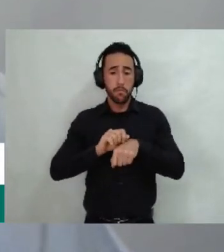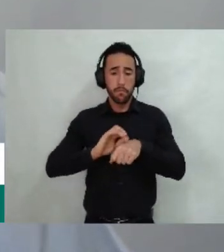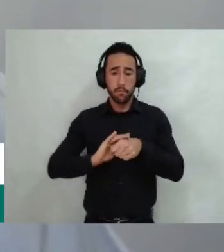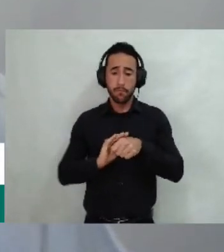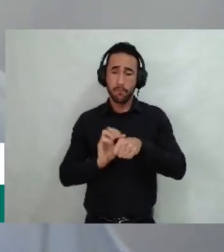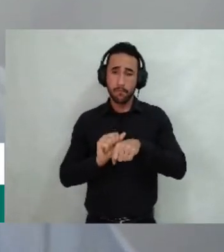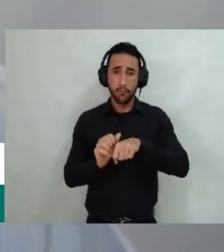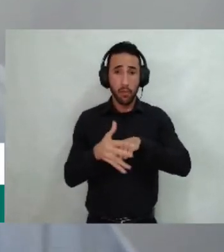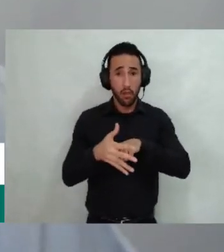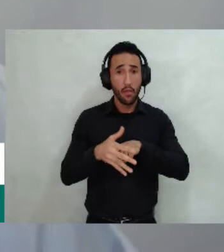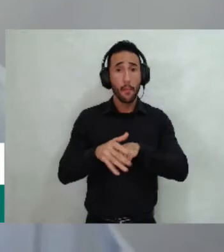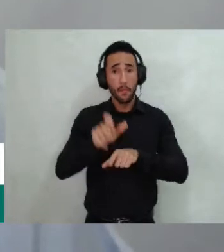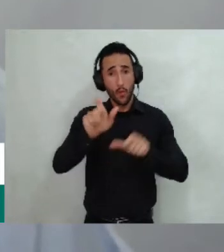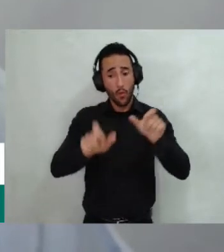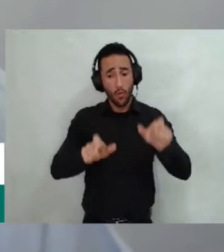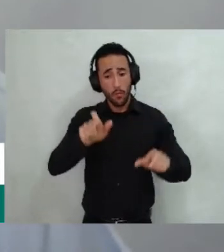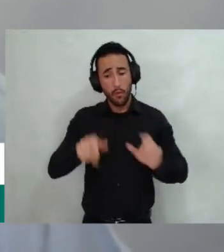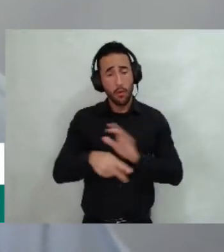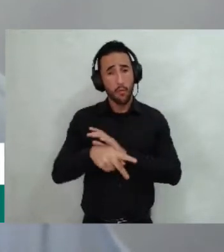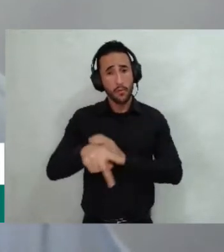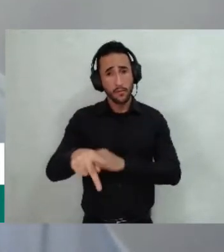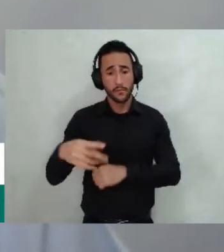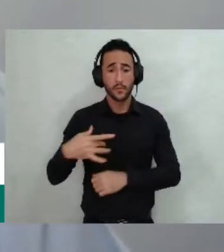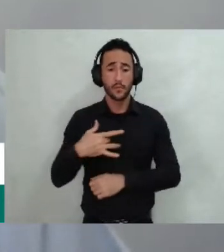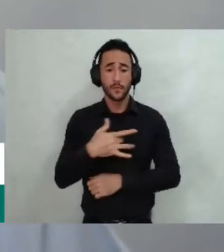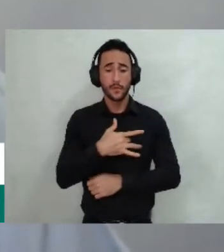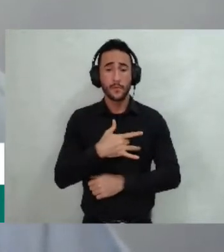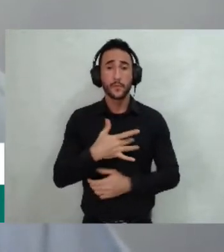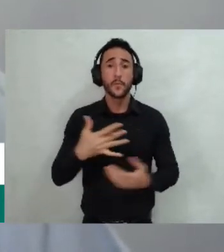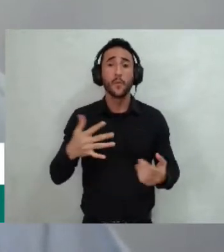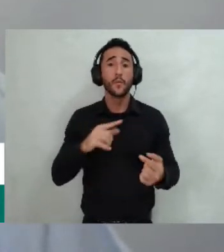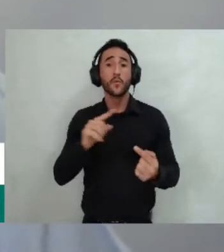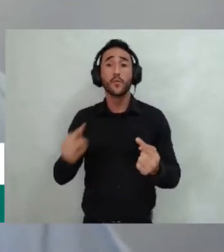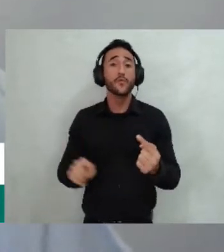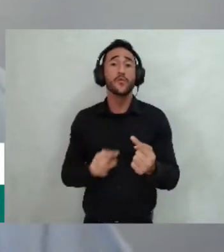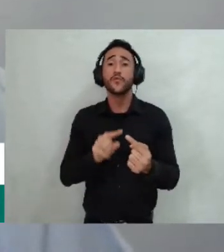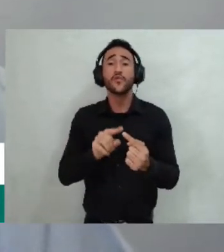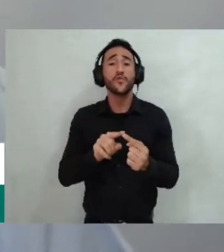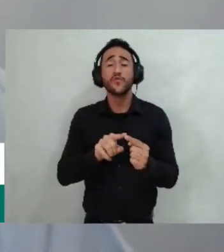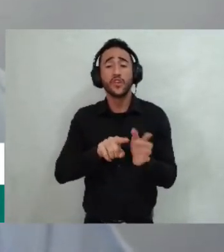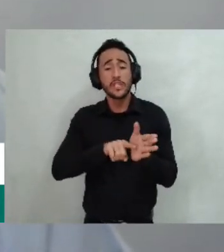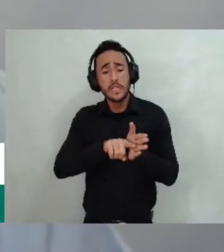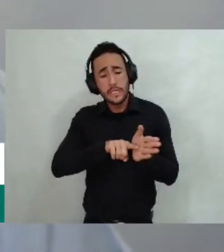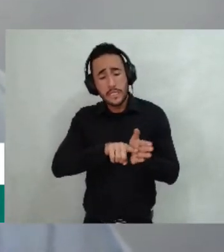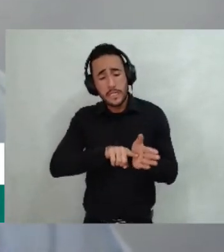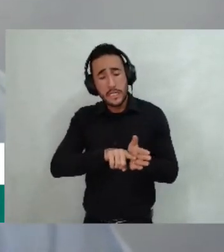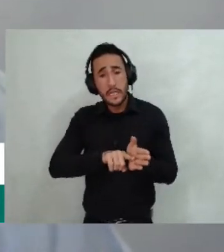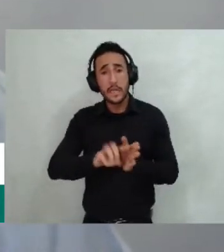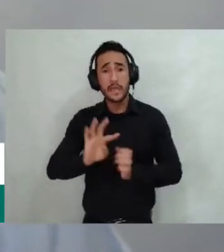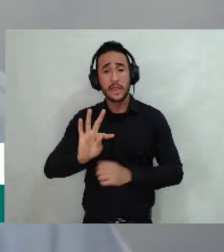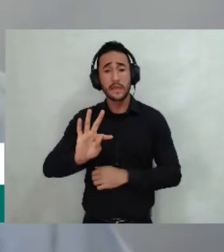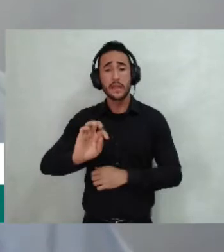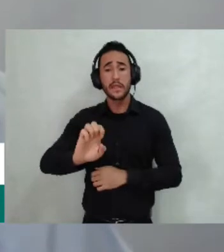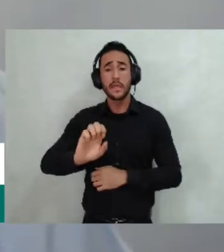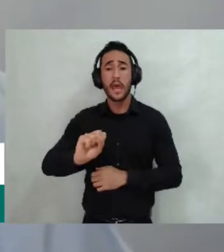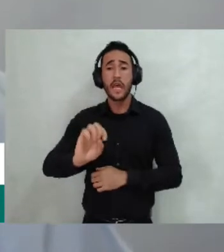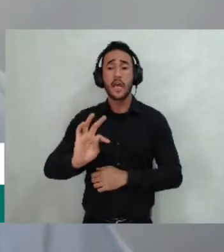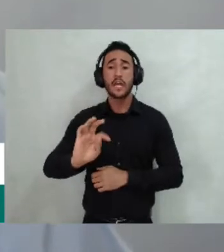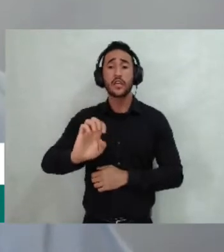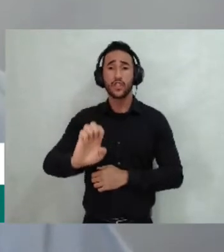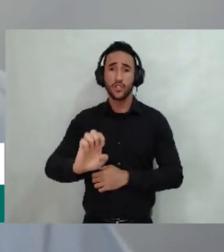grande desafio, que é exatamente a função dos testes diagnósticos para esse novo coronavírus,